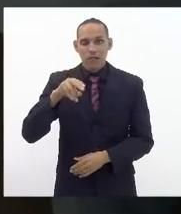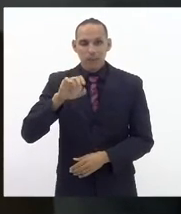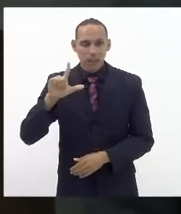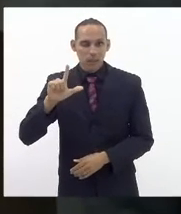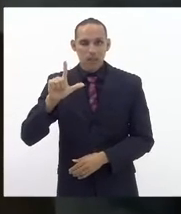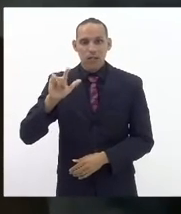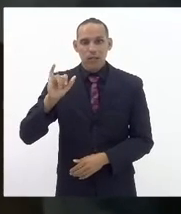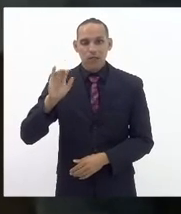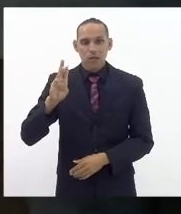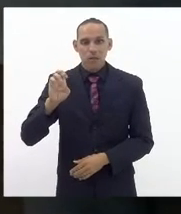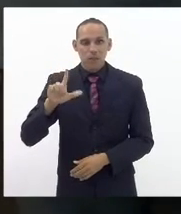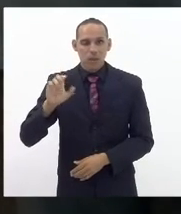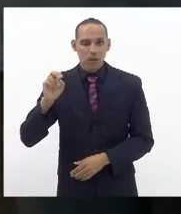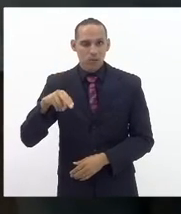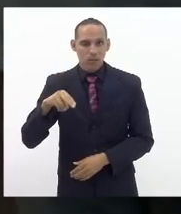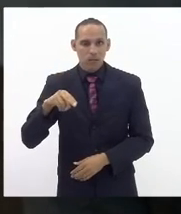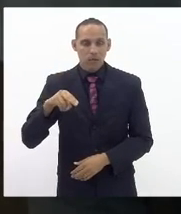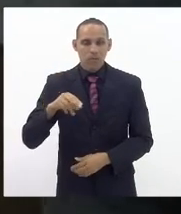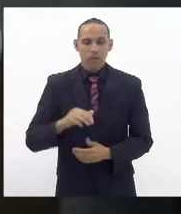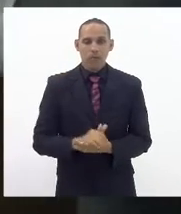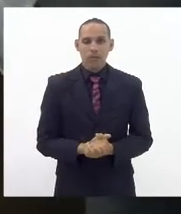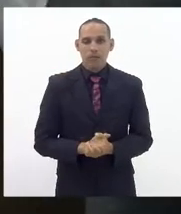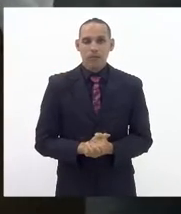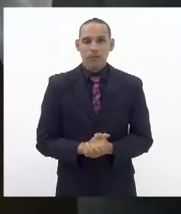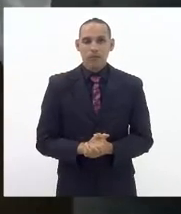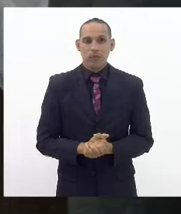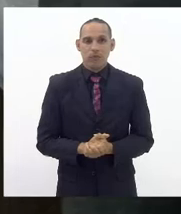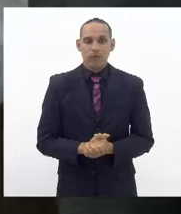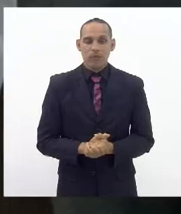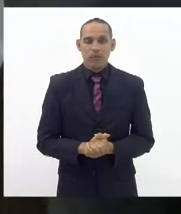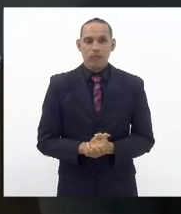Liberon, mais